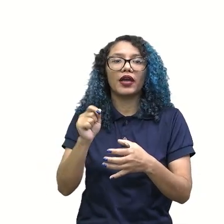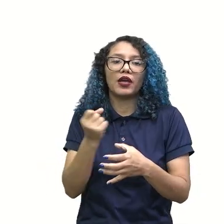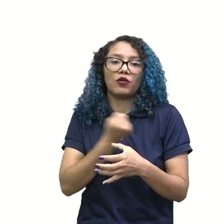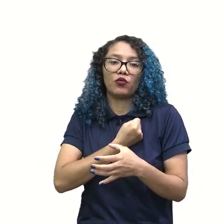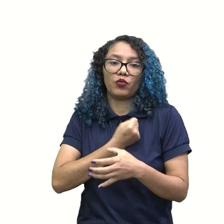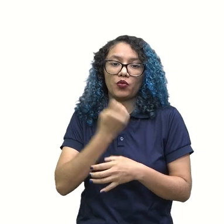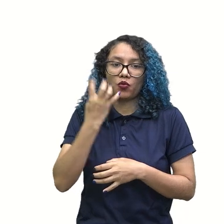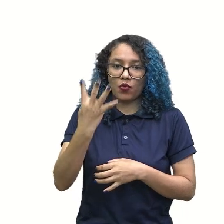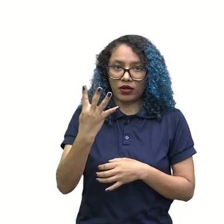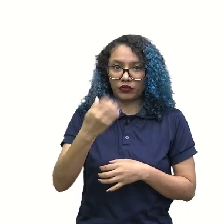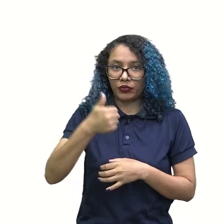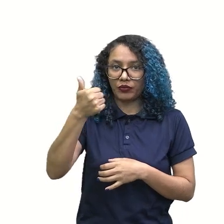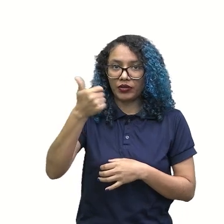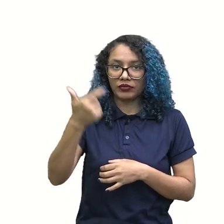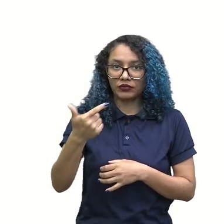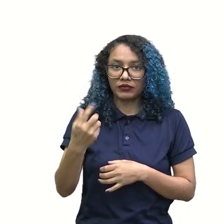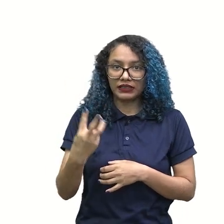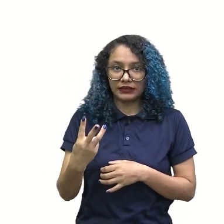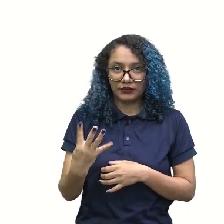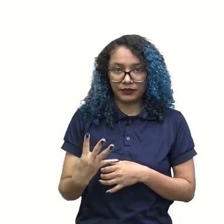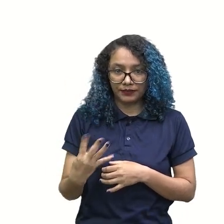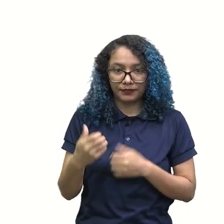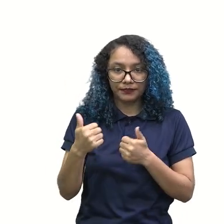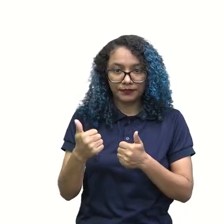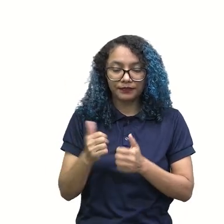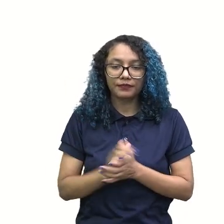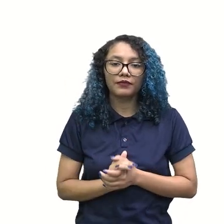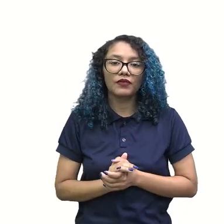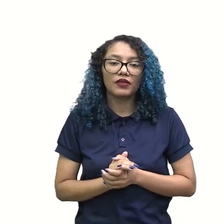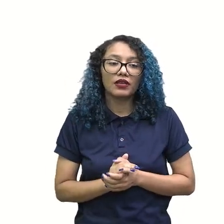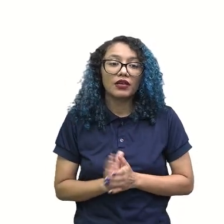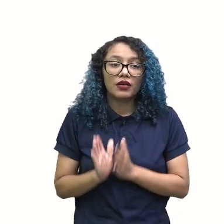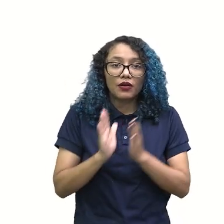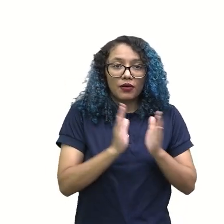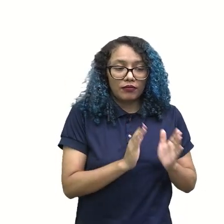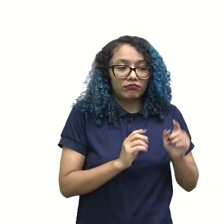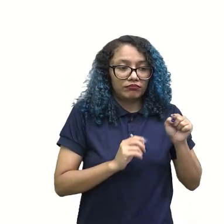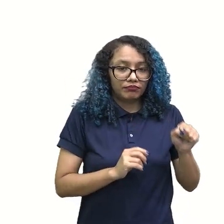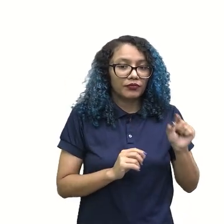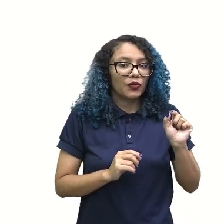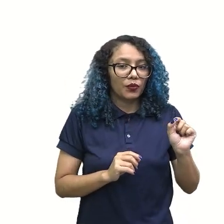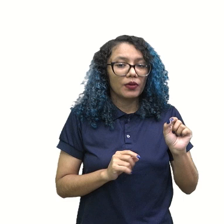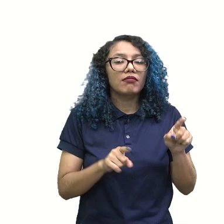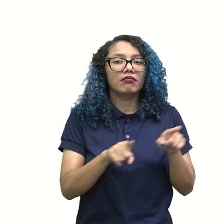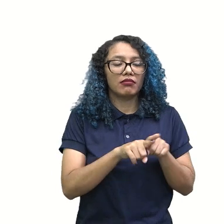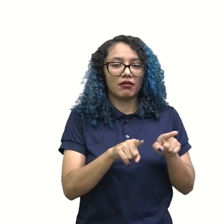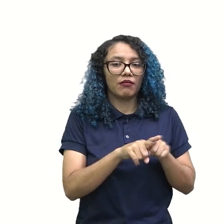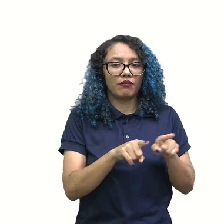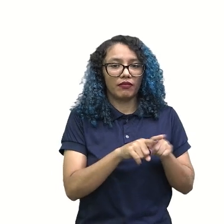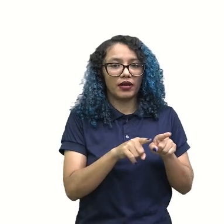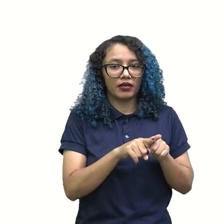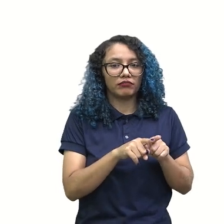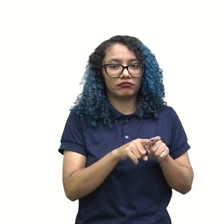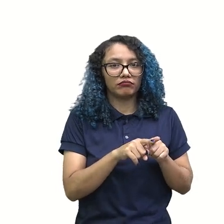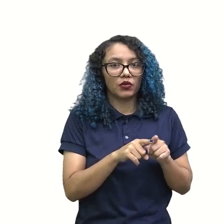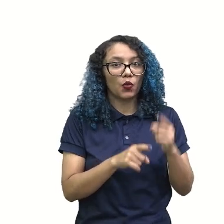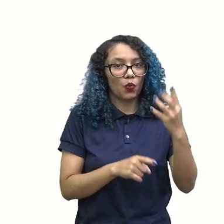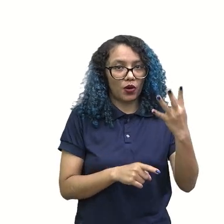segundo, o terceiro e o quarto. Tudo bem? E no conjunto B, eu também terei